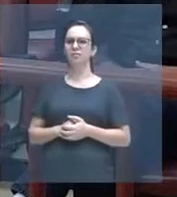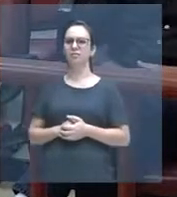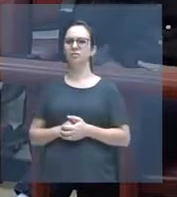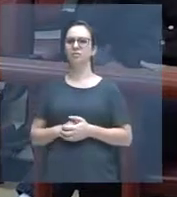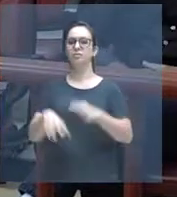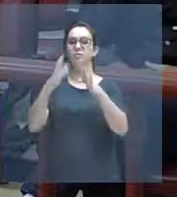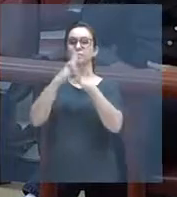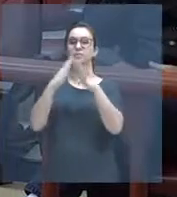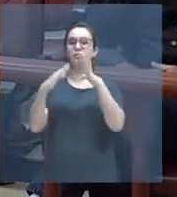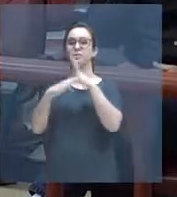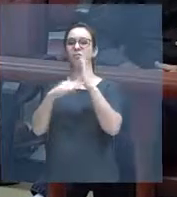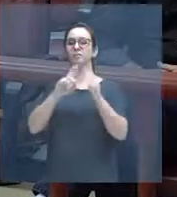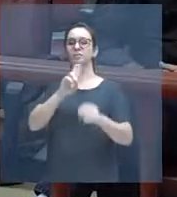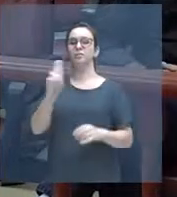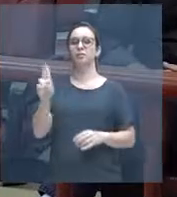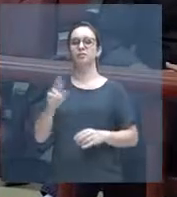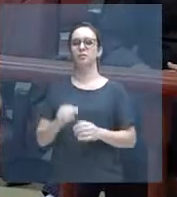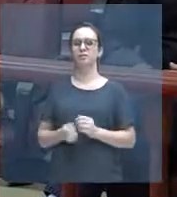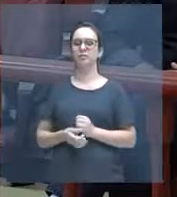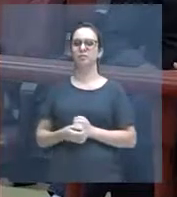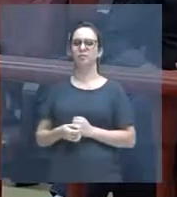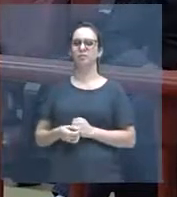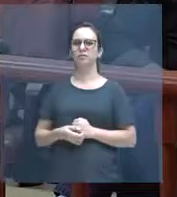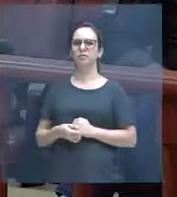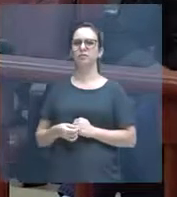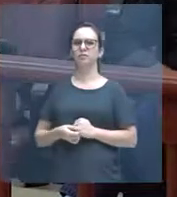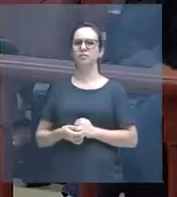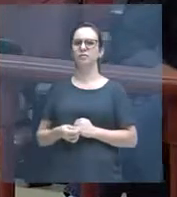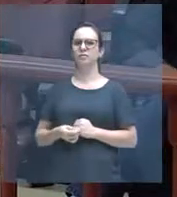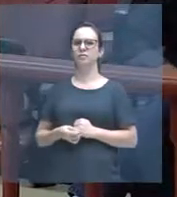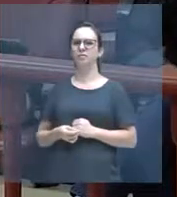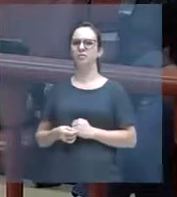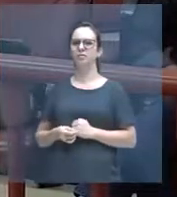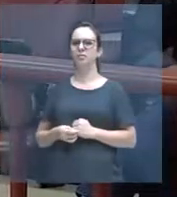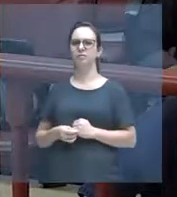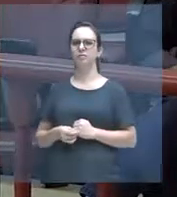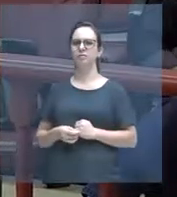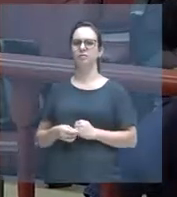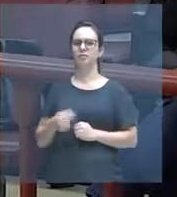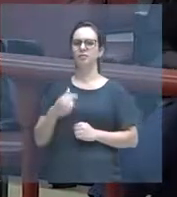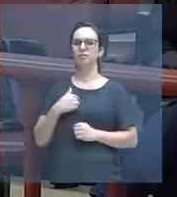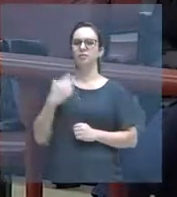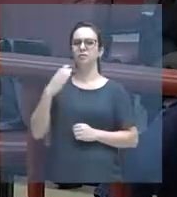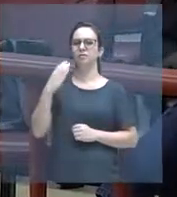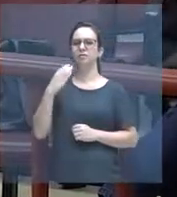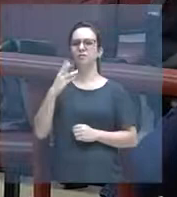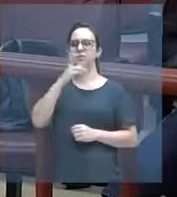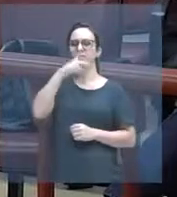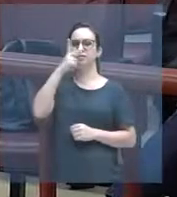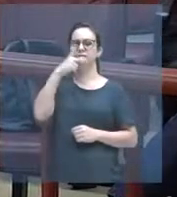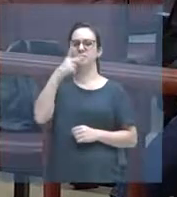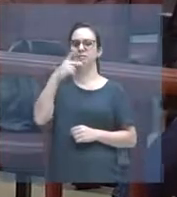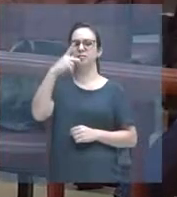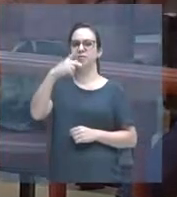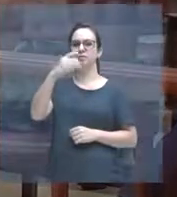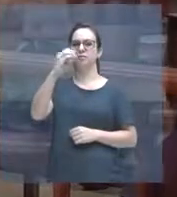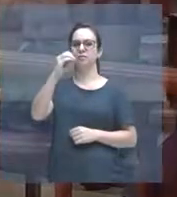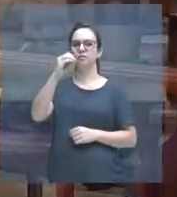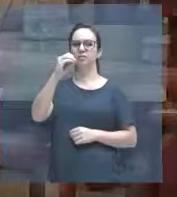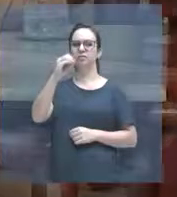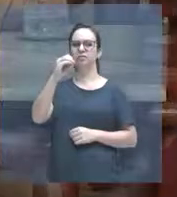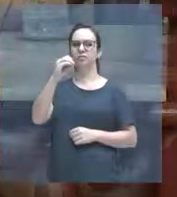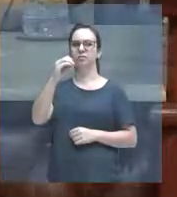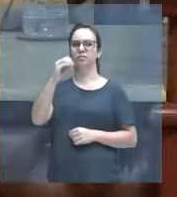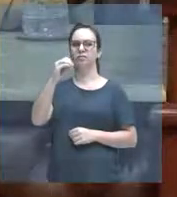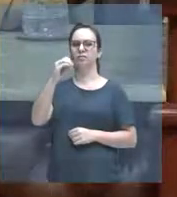todo mundo, né? Não vou falar nome por nome. Mas eu queria falar um poema curtinho do Ricardo Reis,